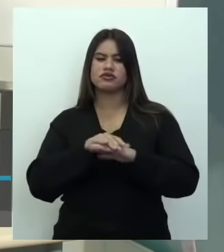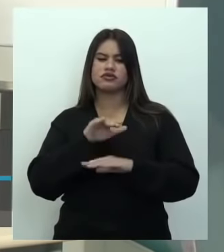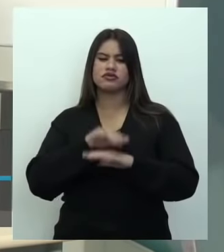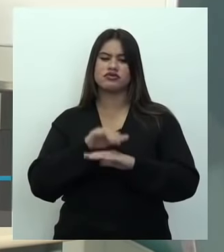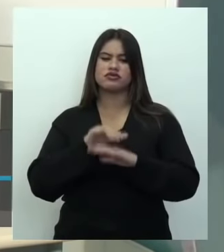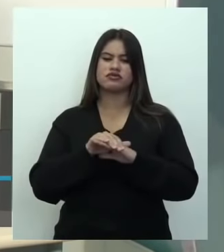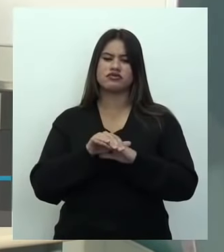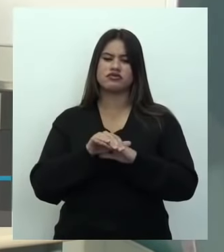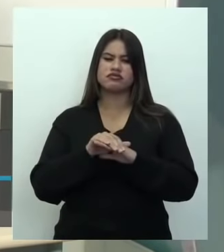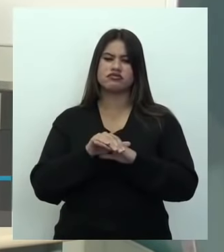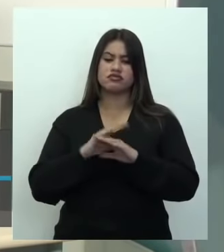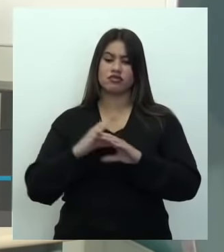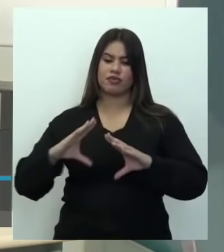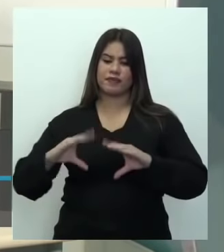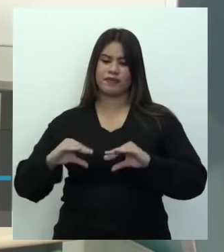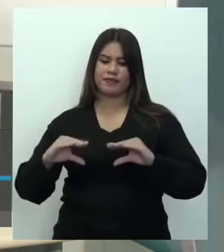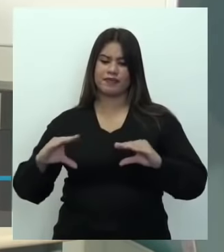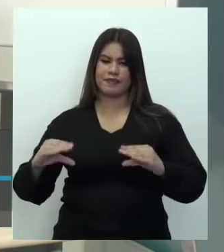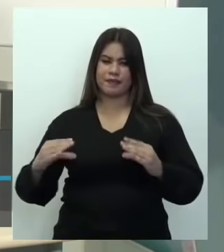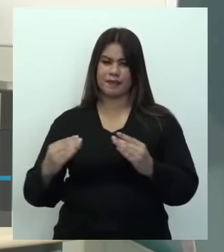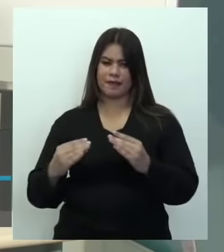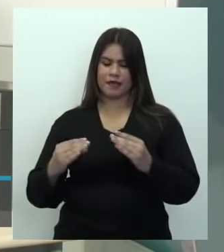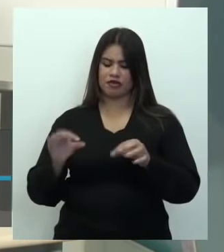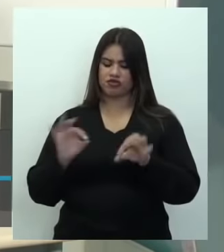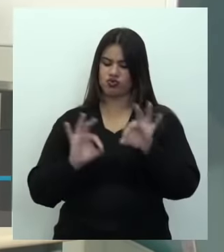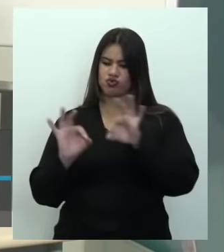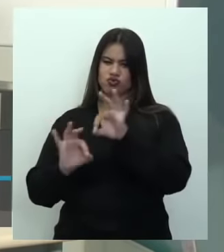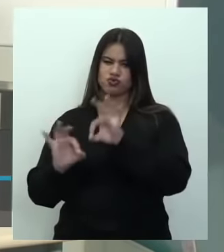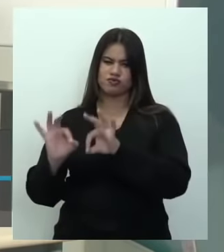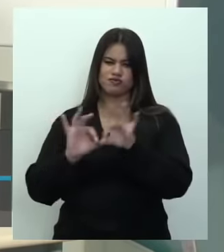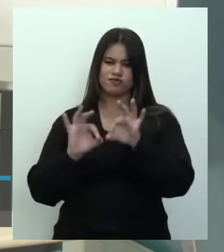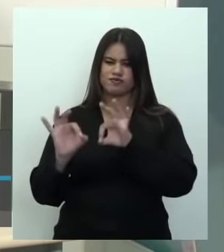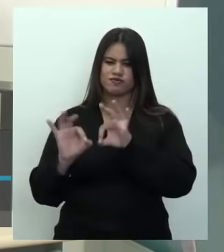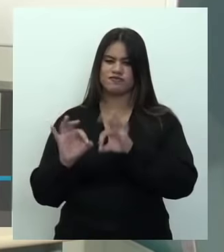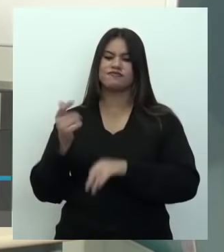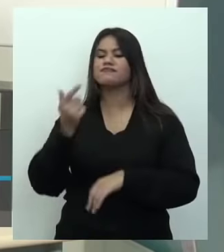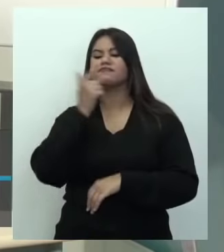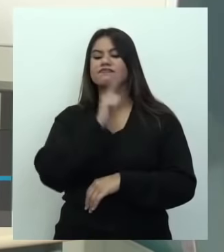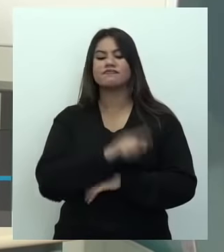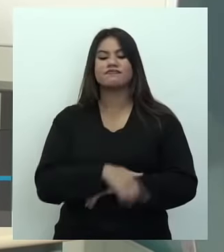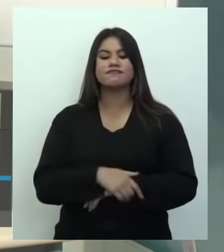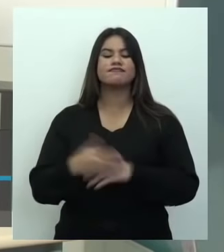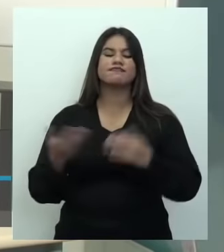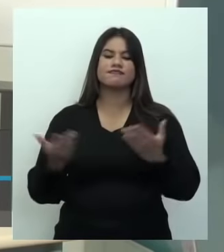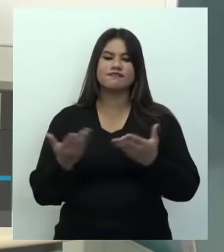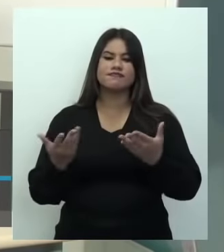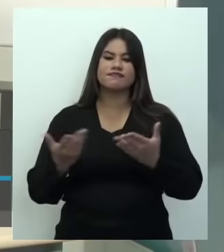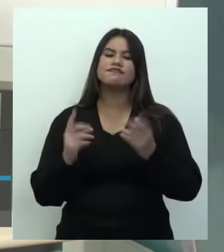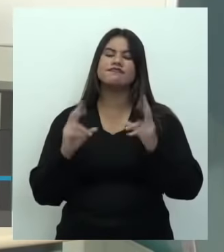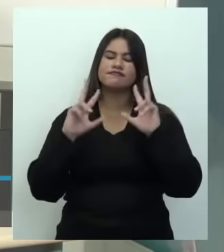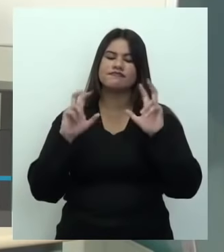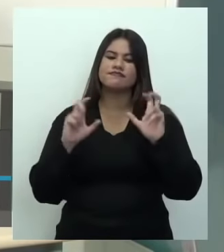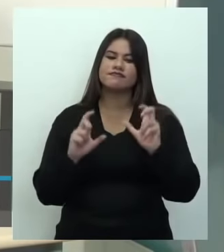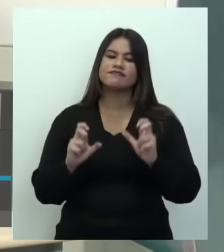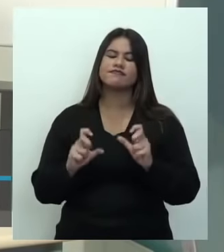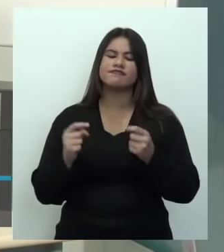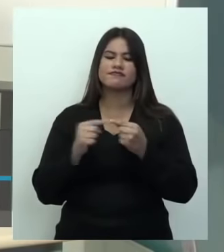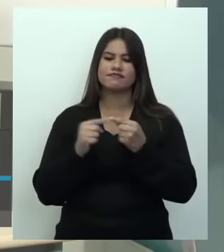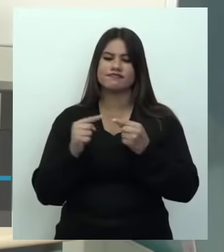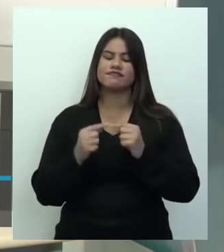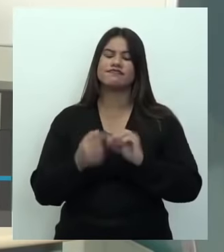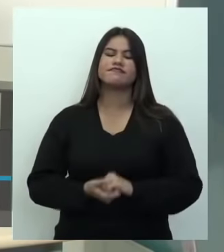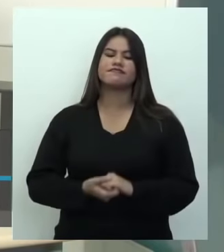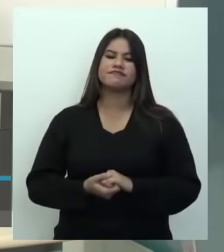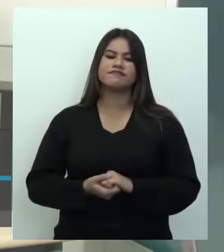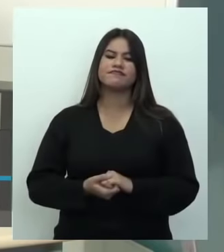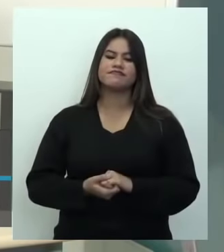uma maquete utilizando escala? Então, a gente vai ter todas essas abordagens hoje na nossa aula. E eu